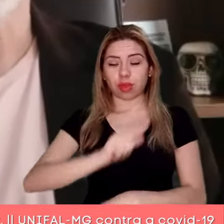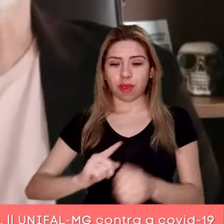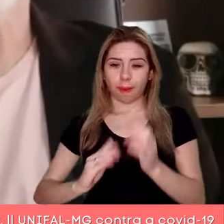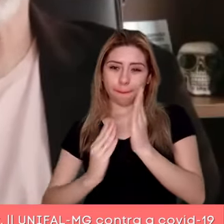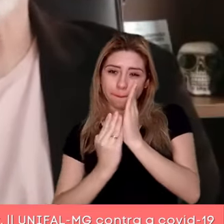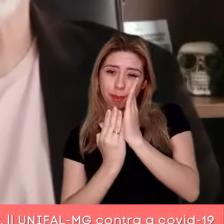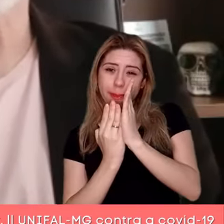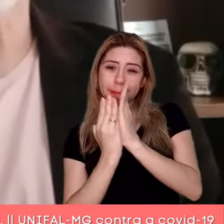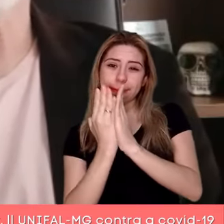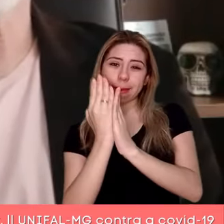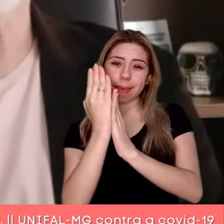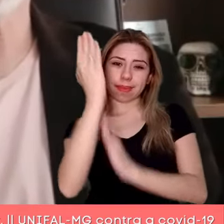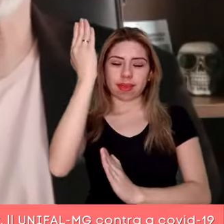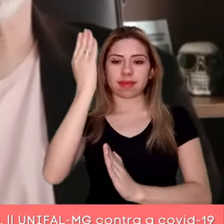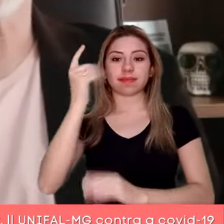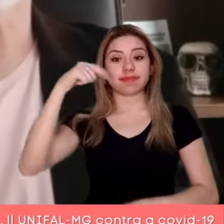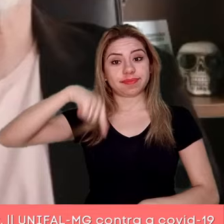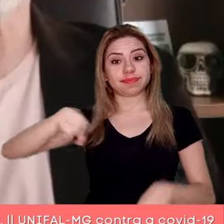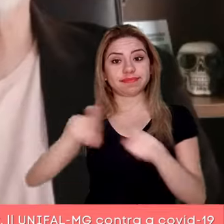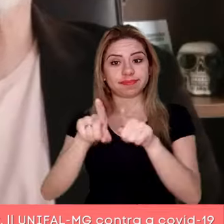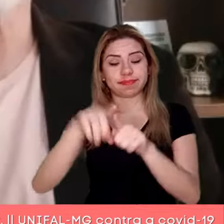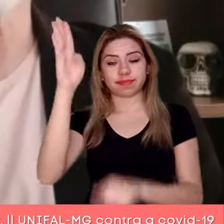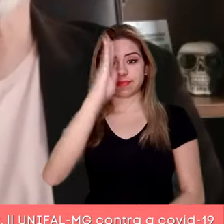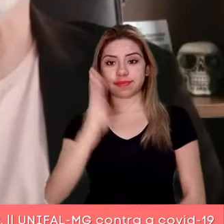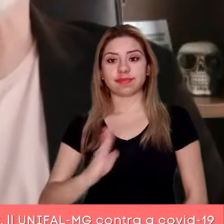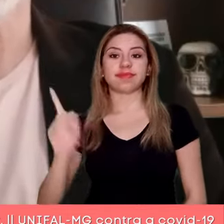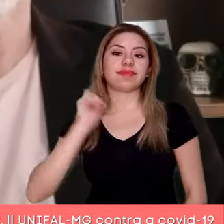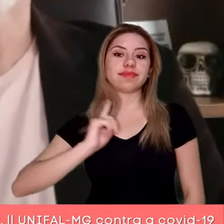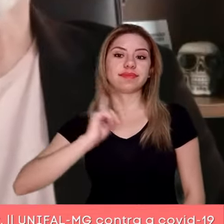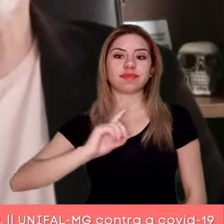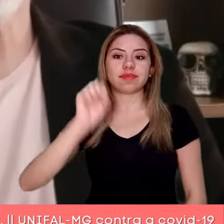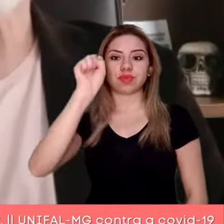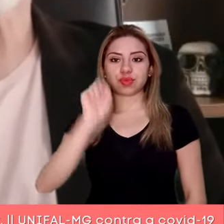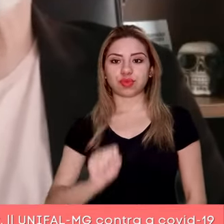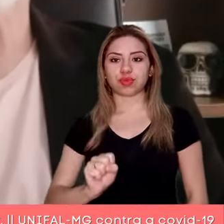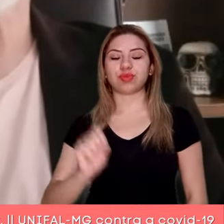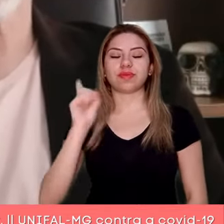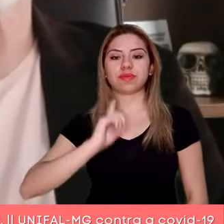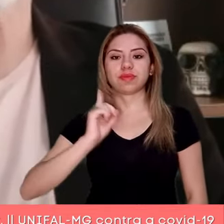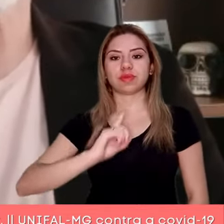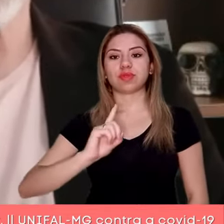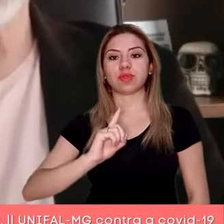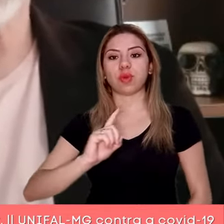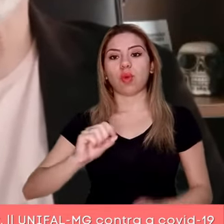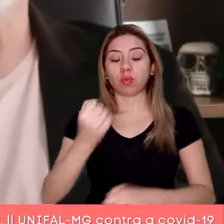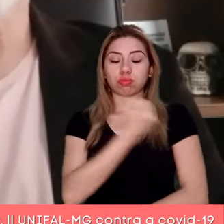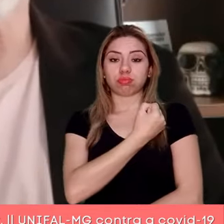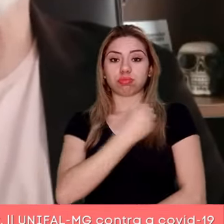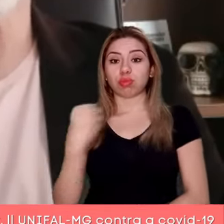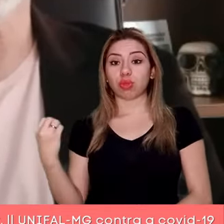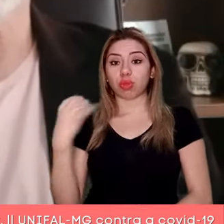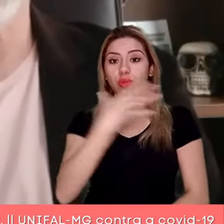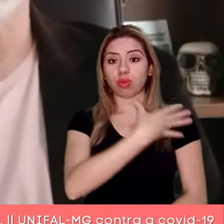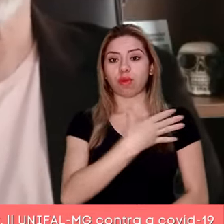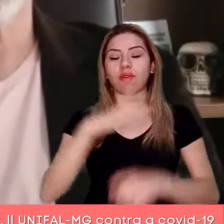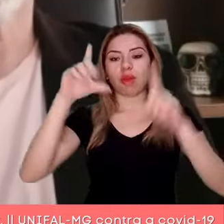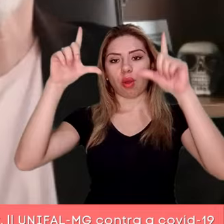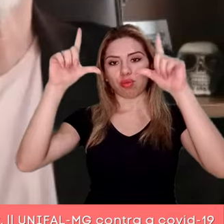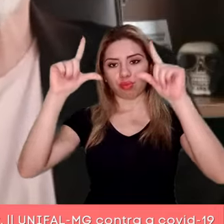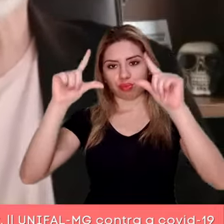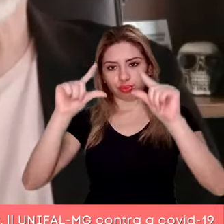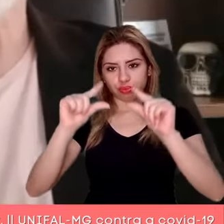Ômicron, também no Brasil, em Minas Gerais e no sul de Minas, o número de novos casos tem caído